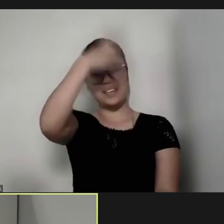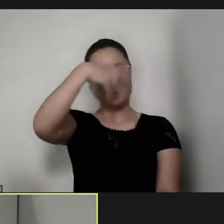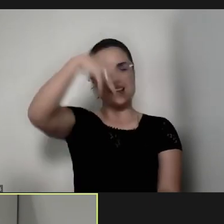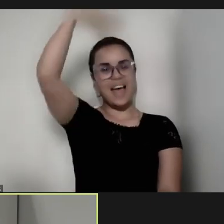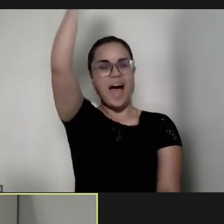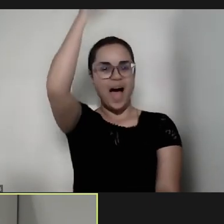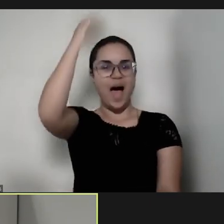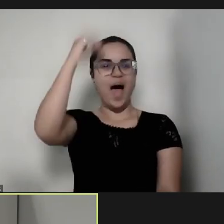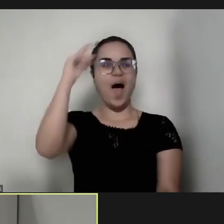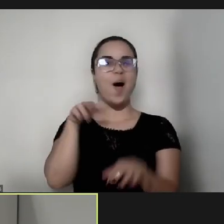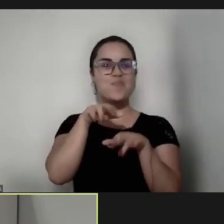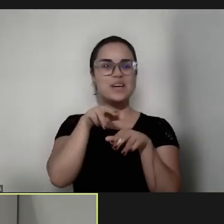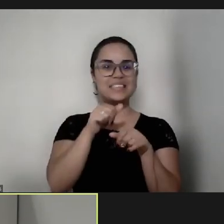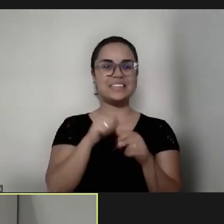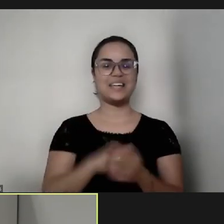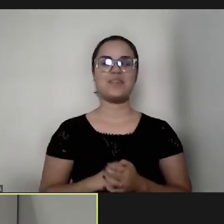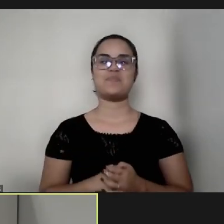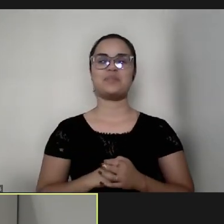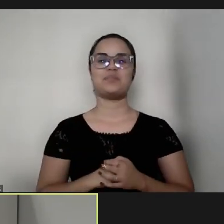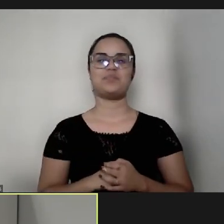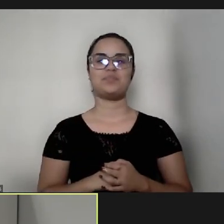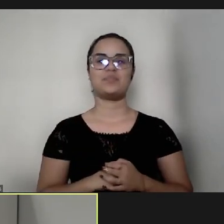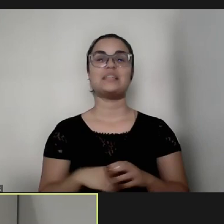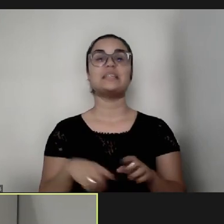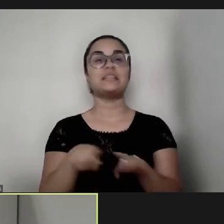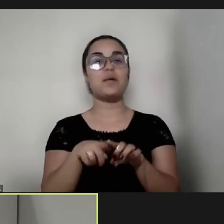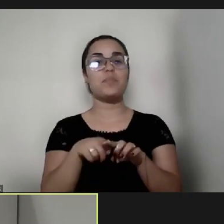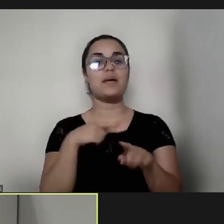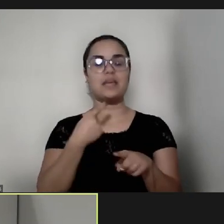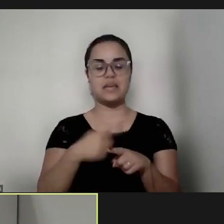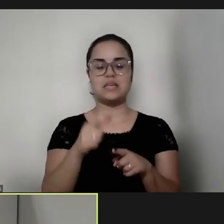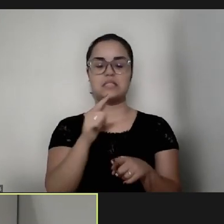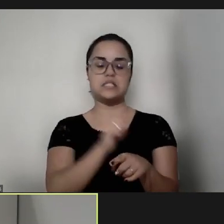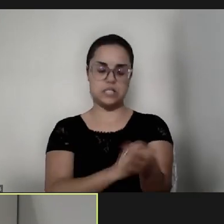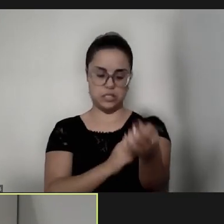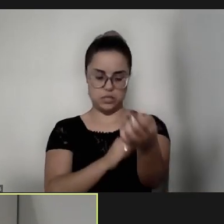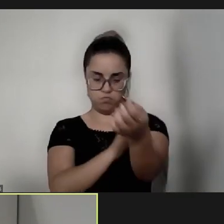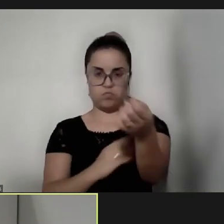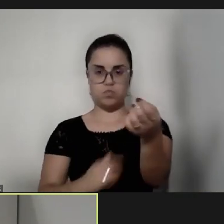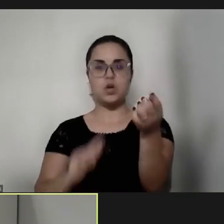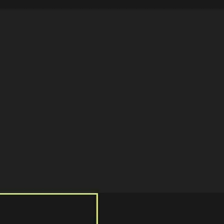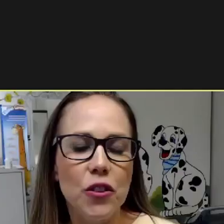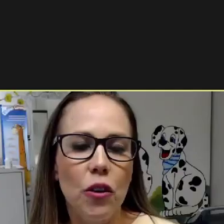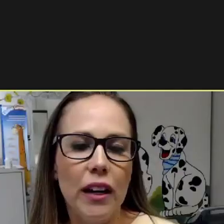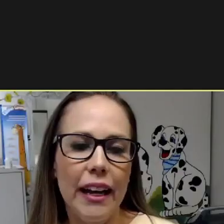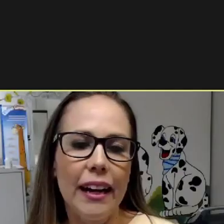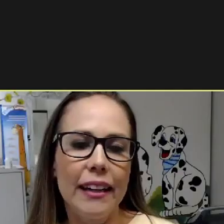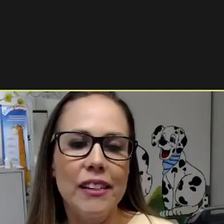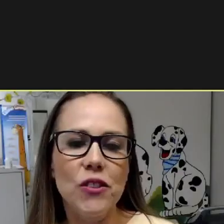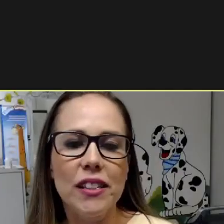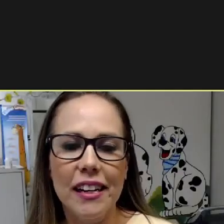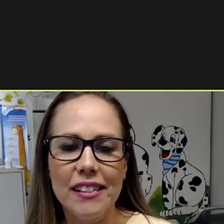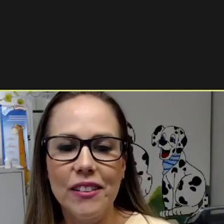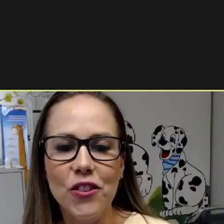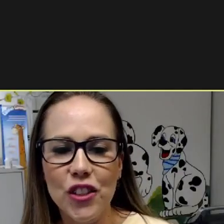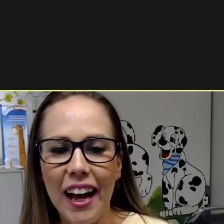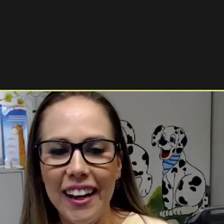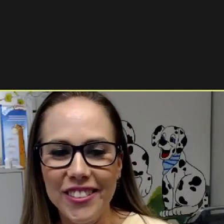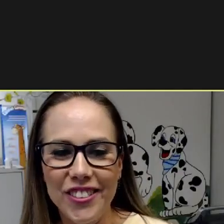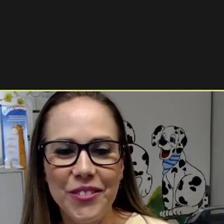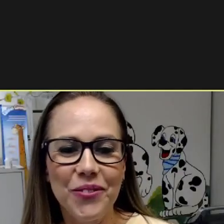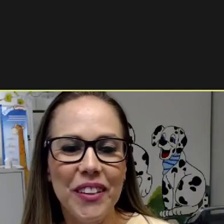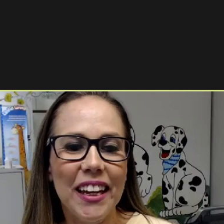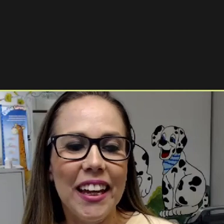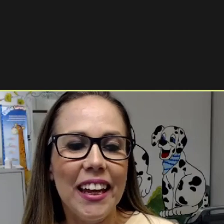e temos também esse gene e o João possui implante coclear desde os 3 anos de